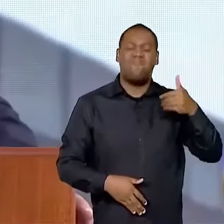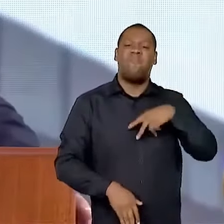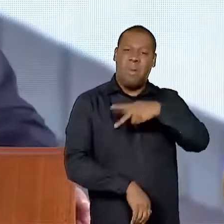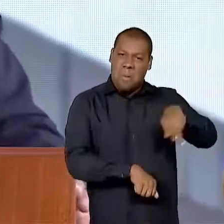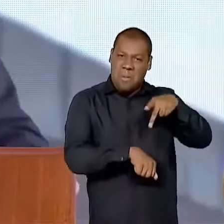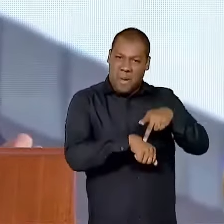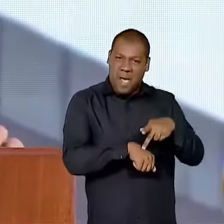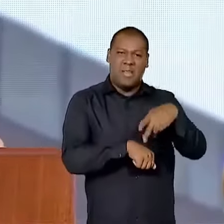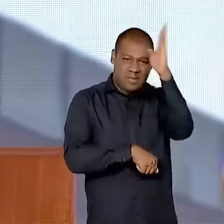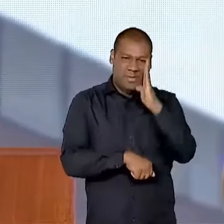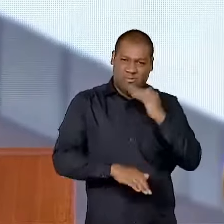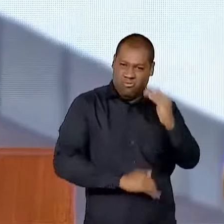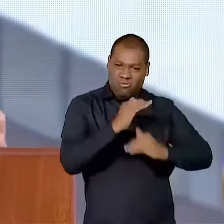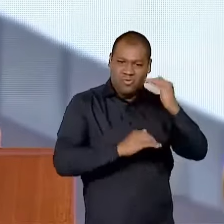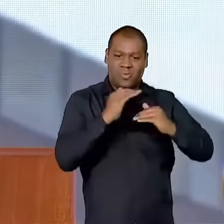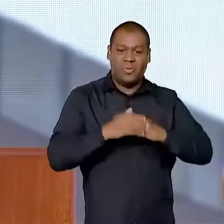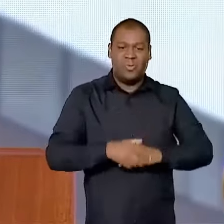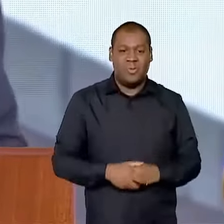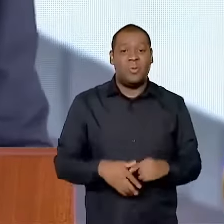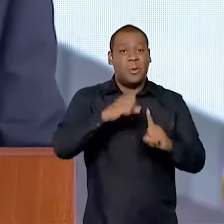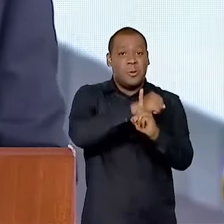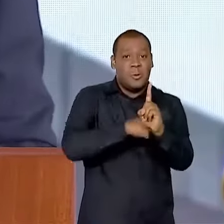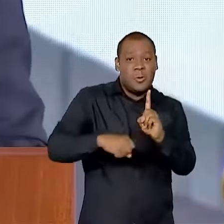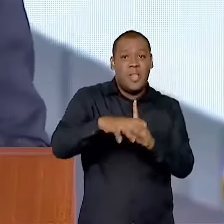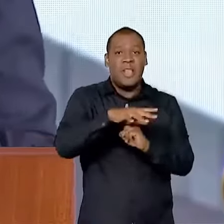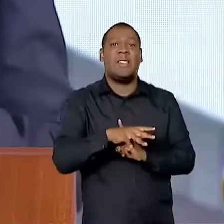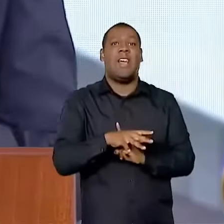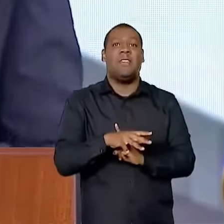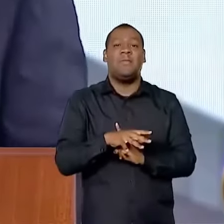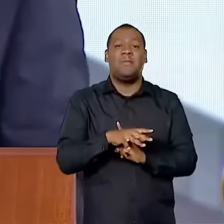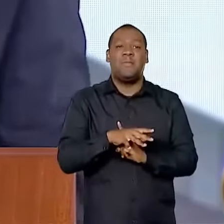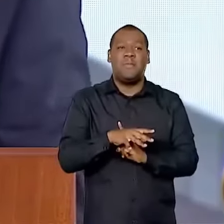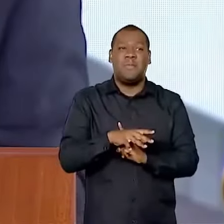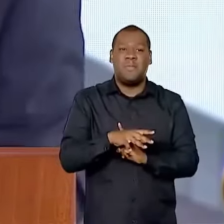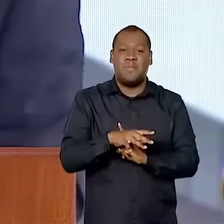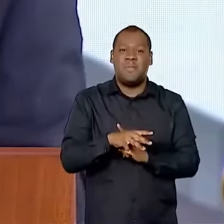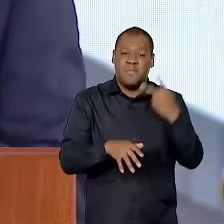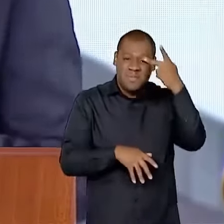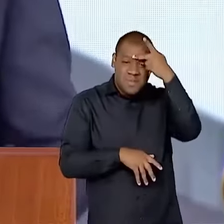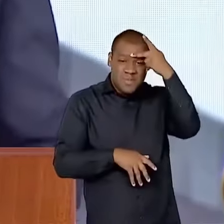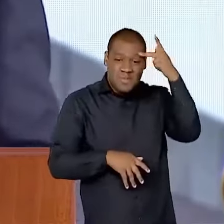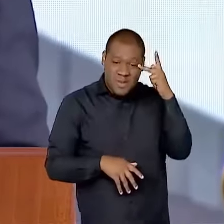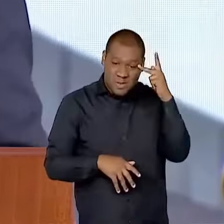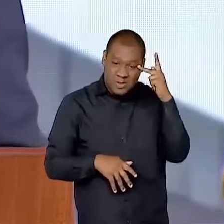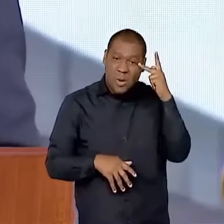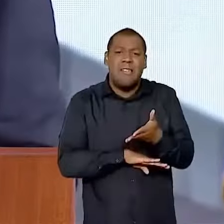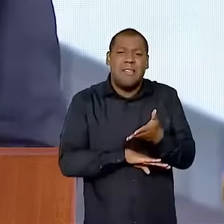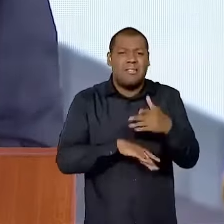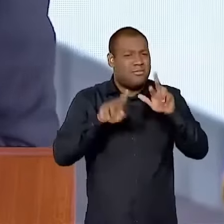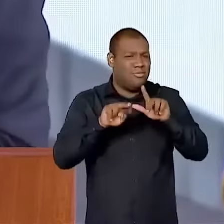desenvolvido, um país de uma sociedade composta pela grande maioria de gente de classe